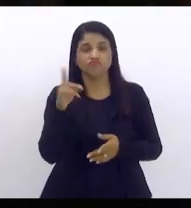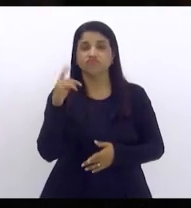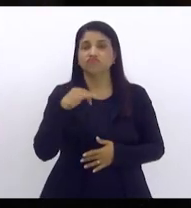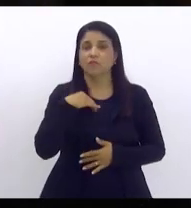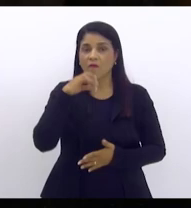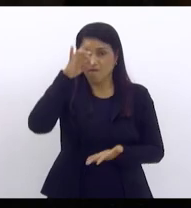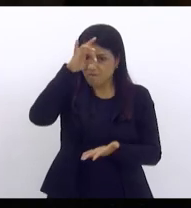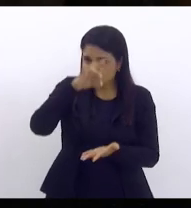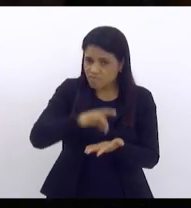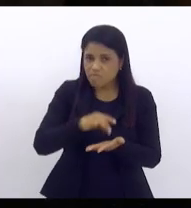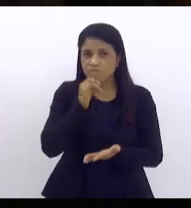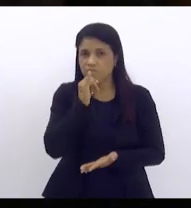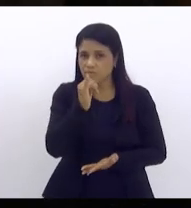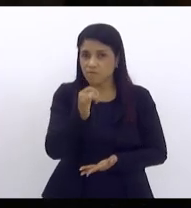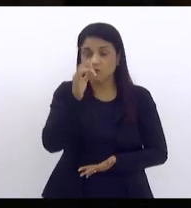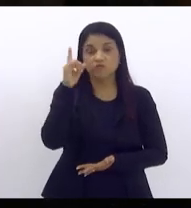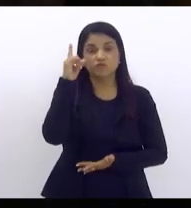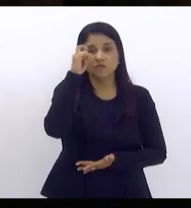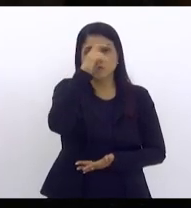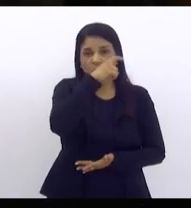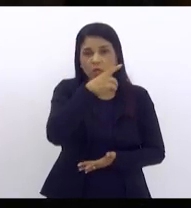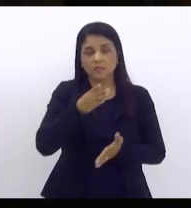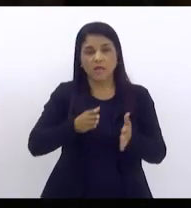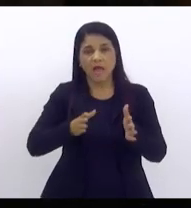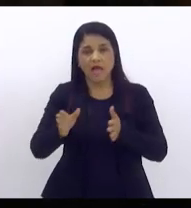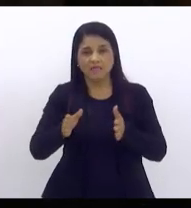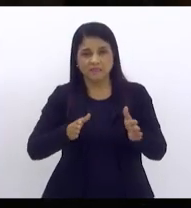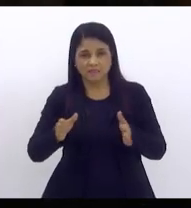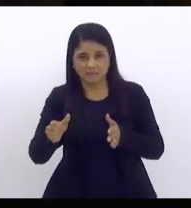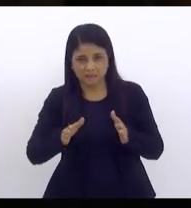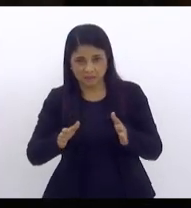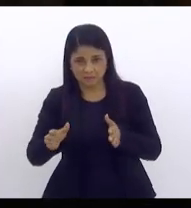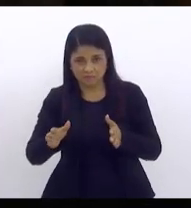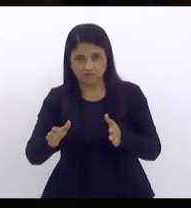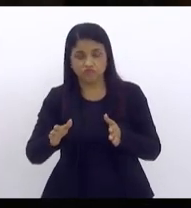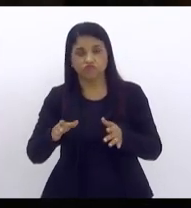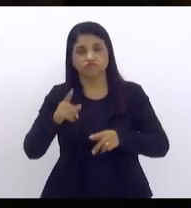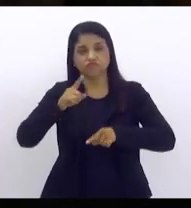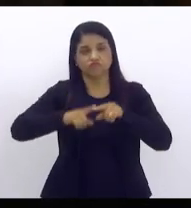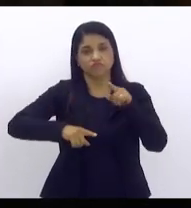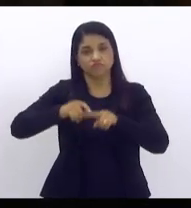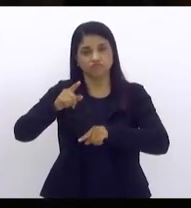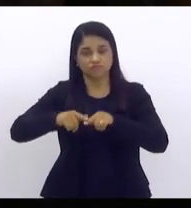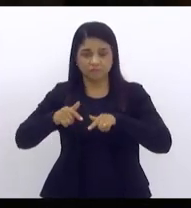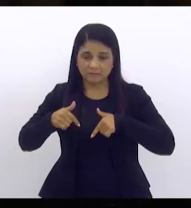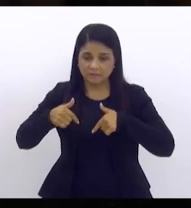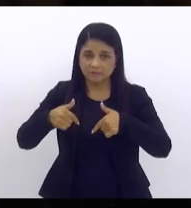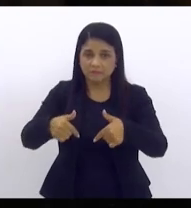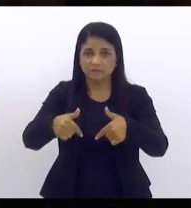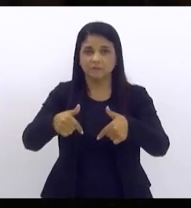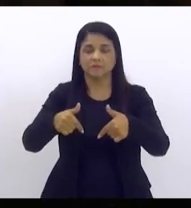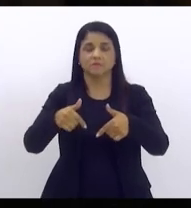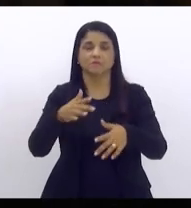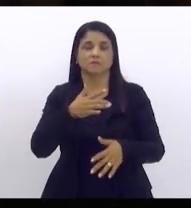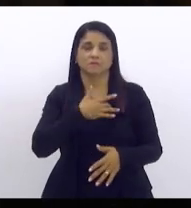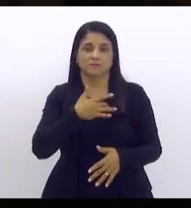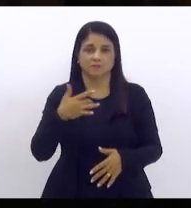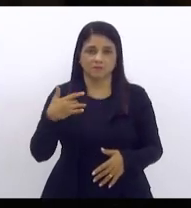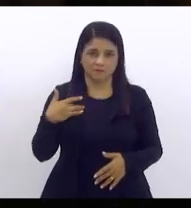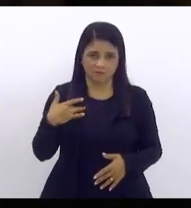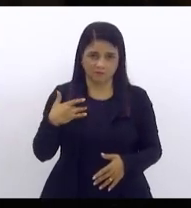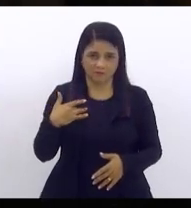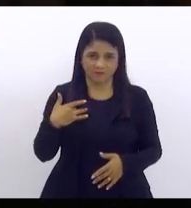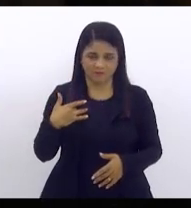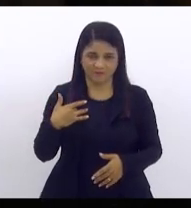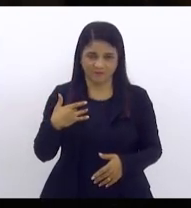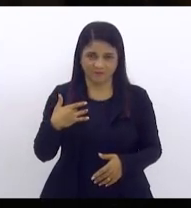dificuldades quanto ao acesso aos equipamentos de serviços de saúde. Isso deveria indignar